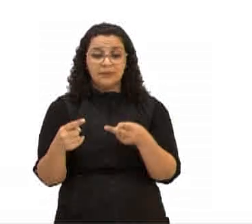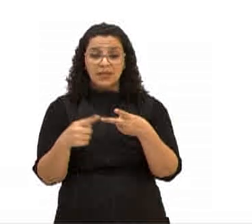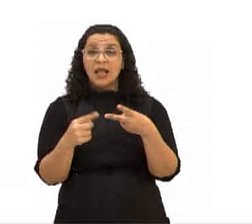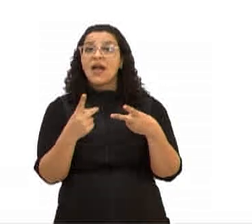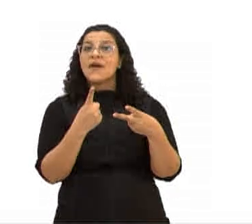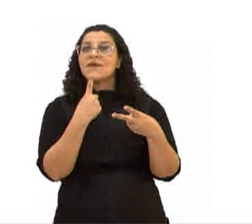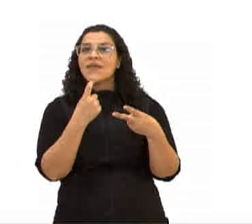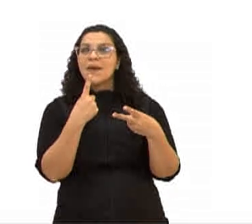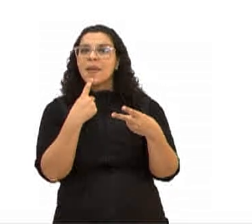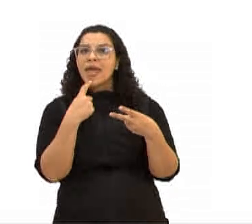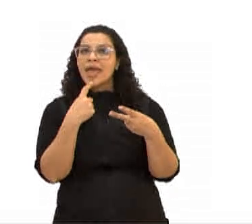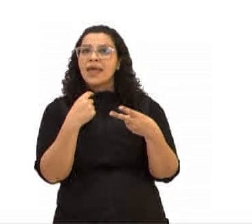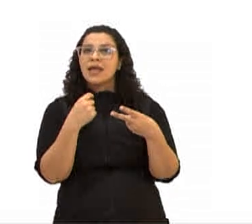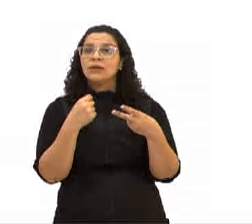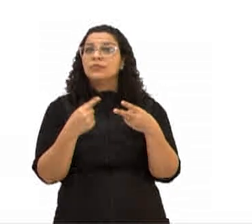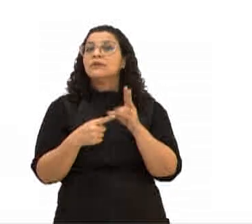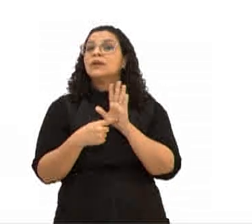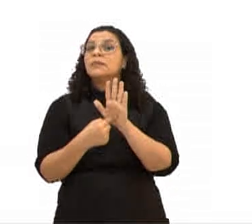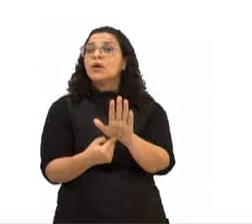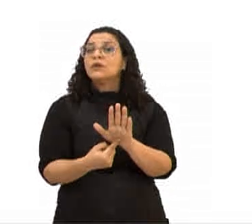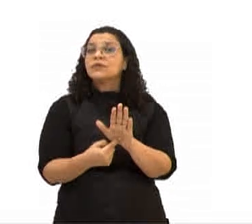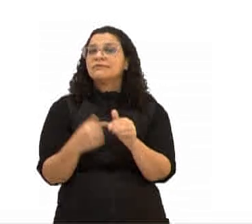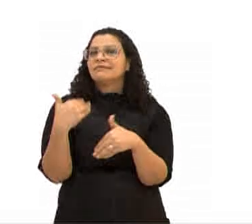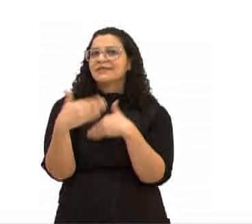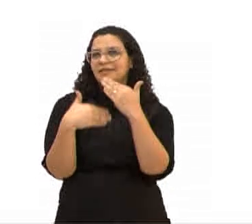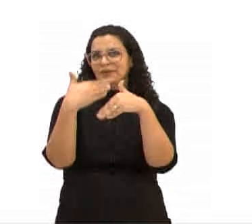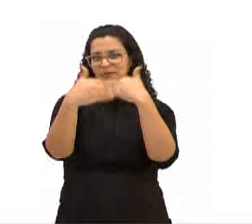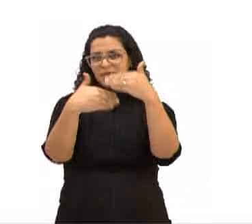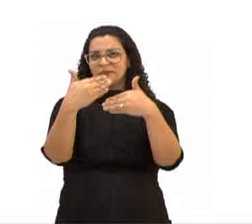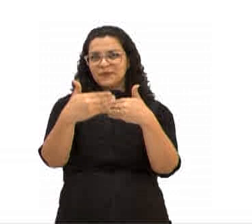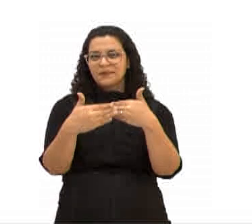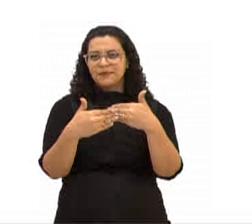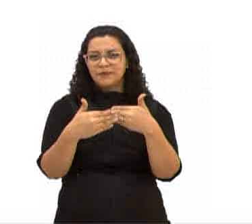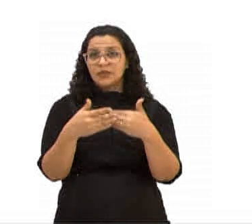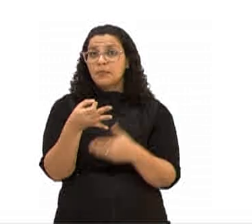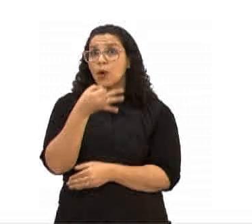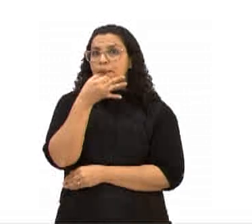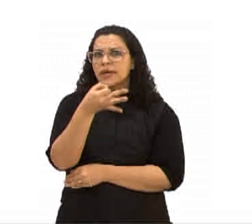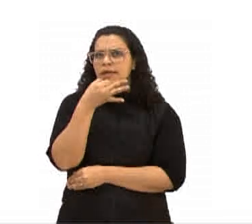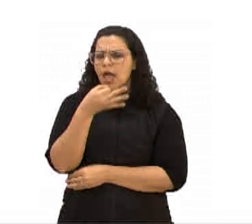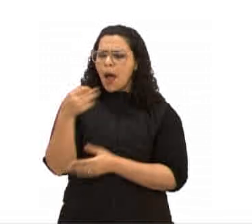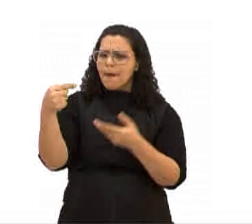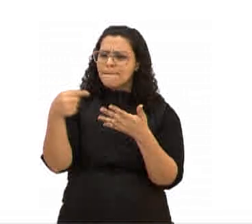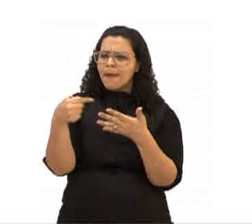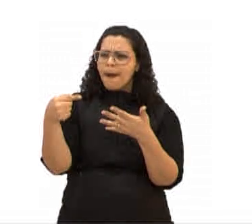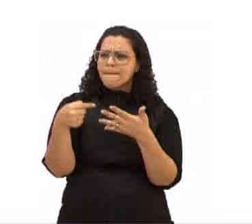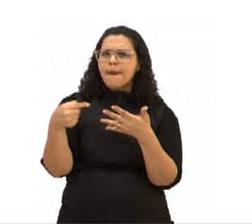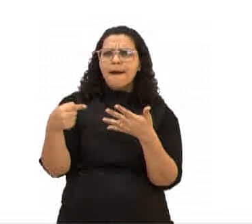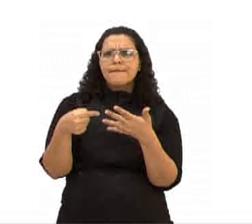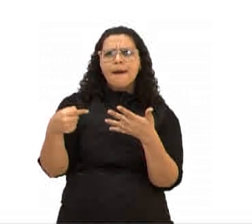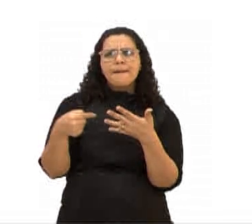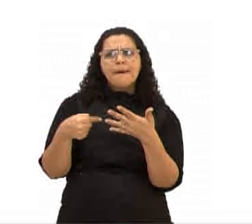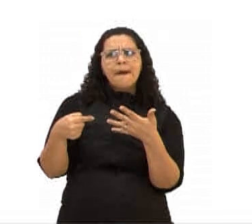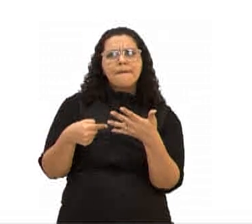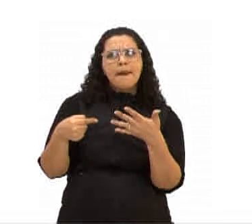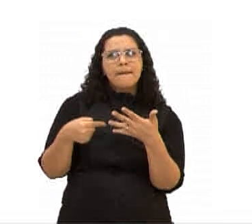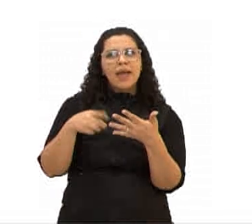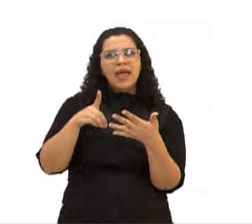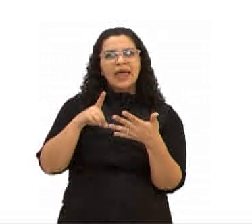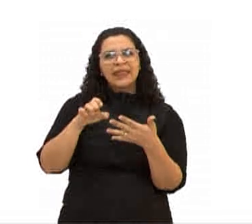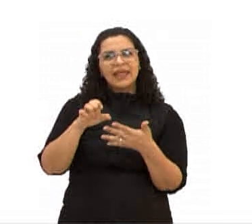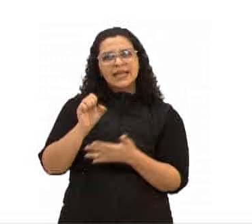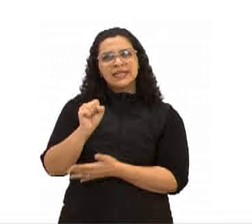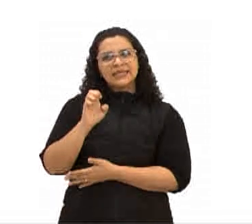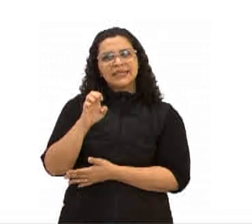Em vermelho, eu tenho ali o quê? Os meus argumentos, o desenvolvimento. Lembram que